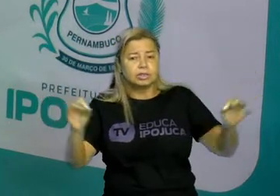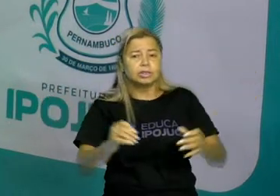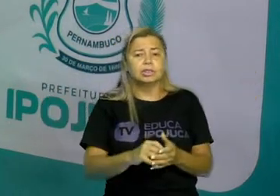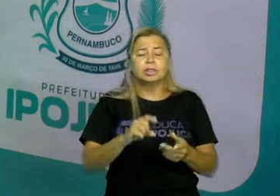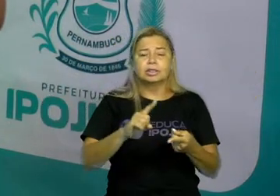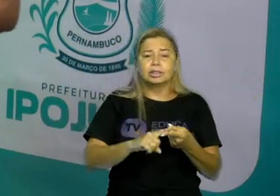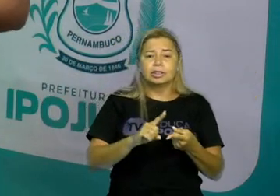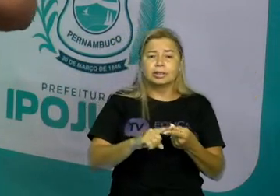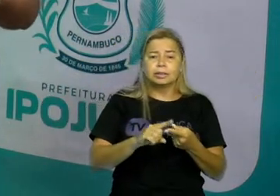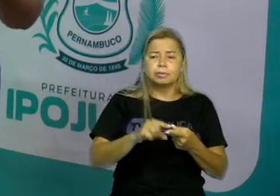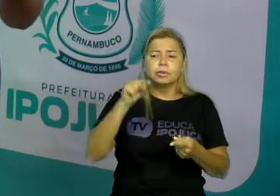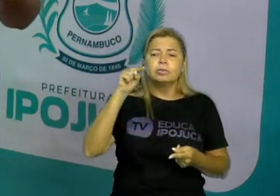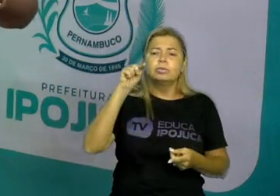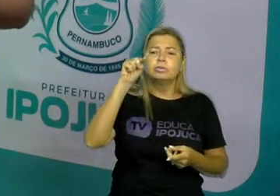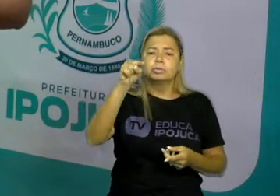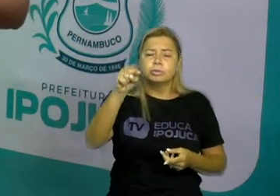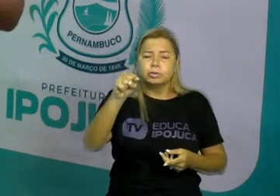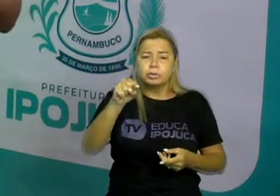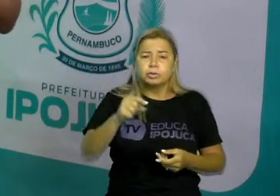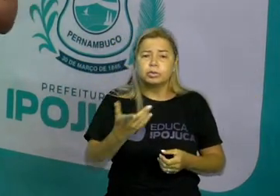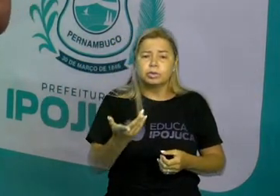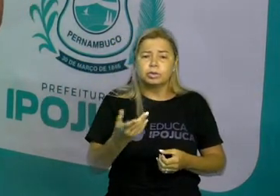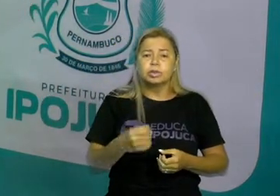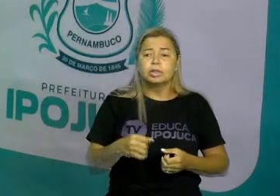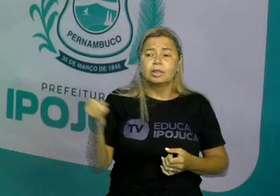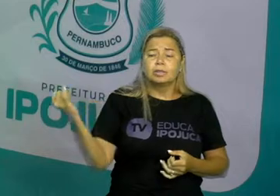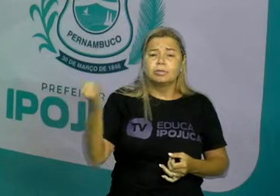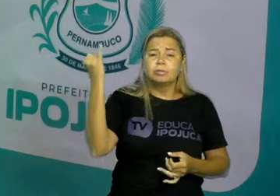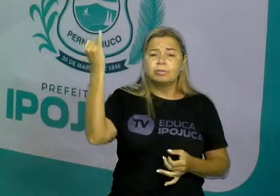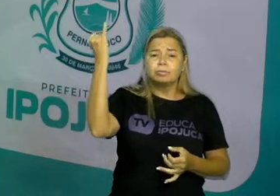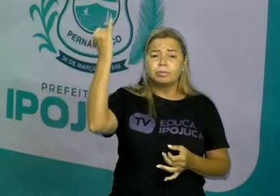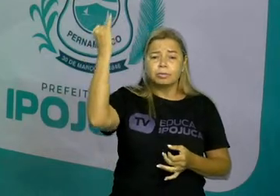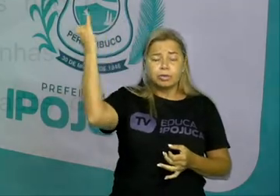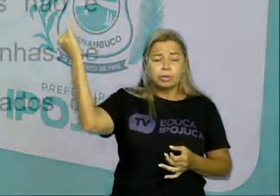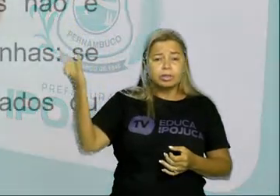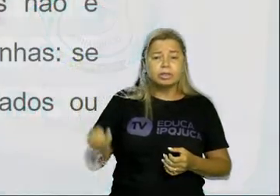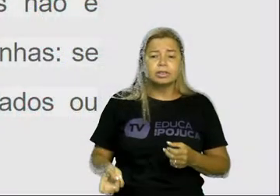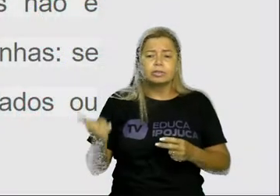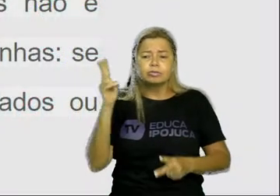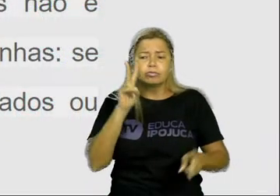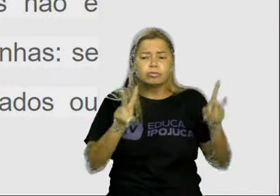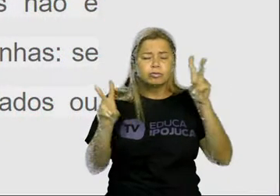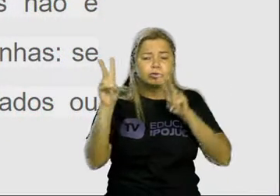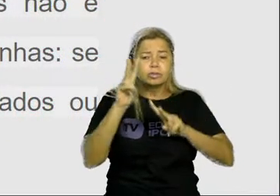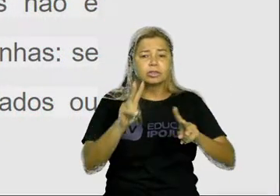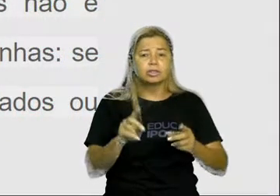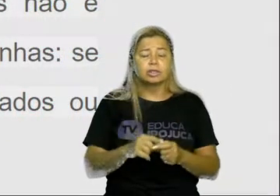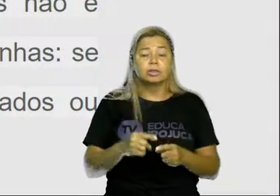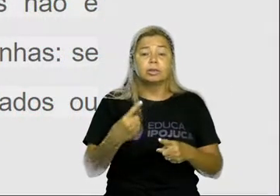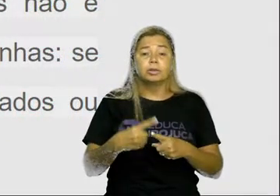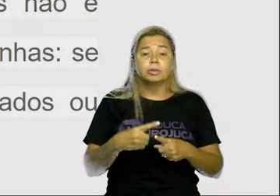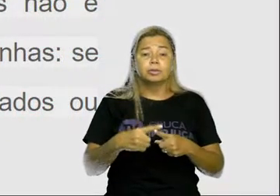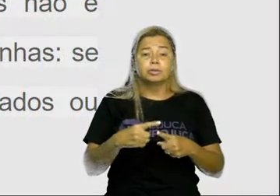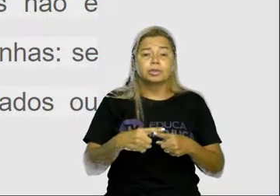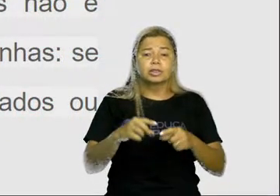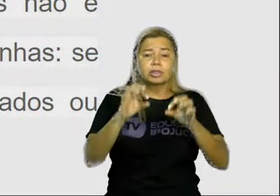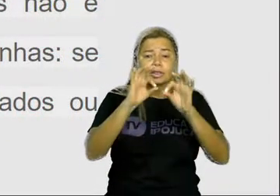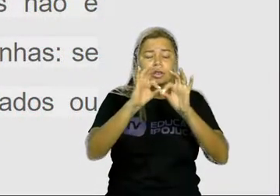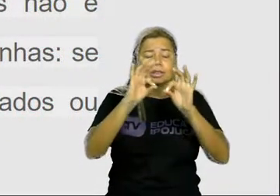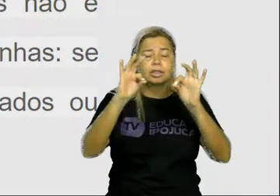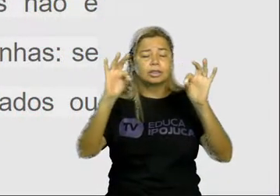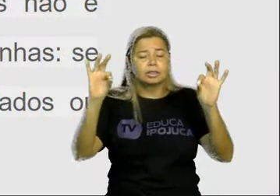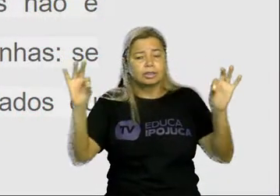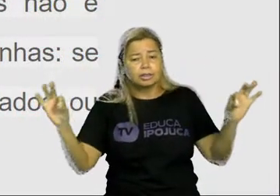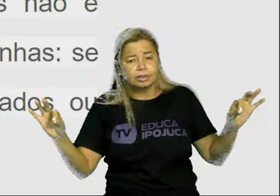como o ponto, é um elemento essencial na composição visual. A linha está presente na vida, em